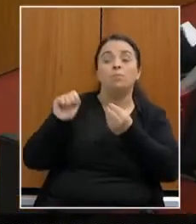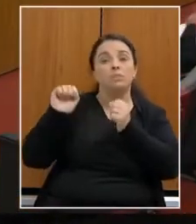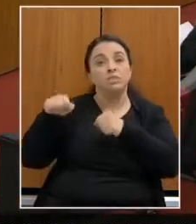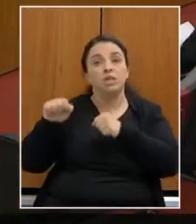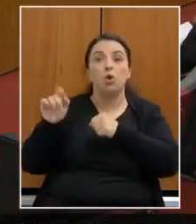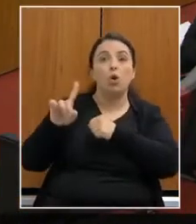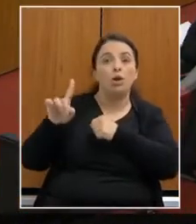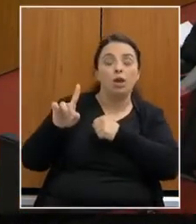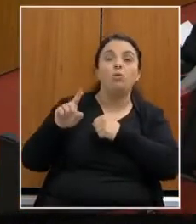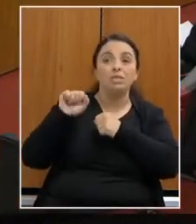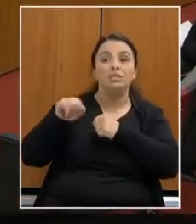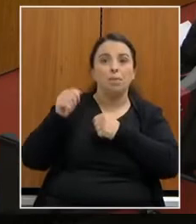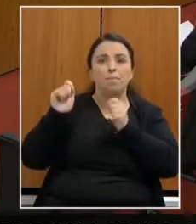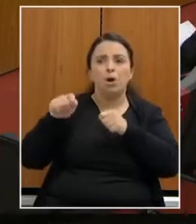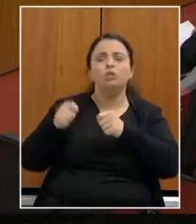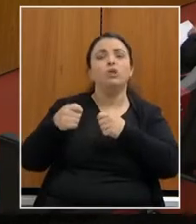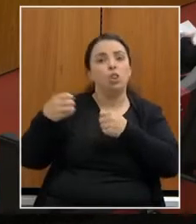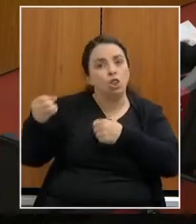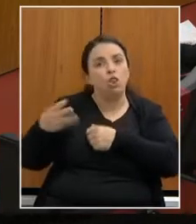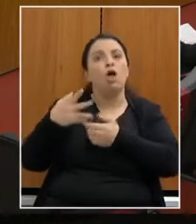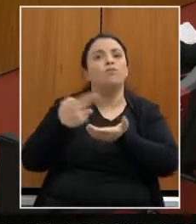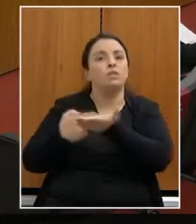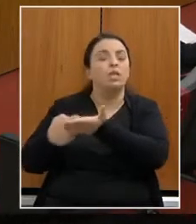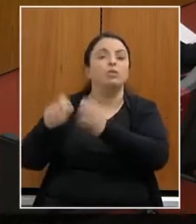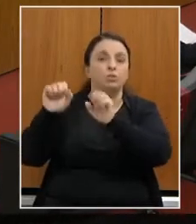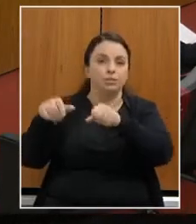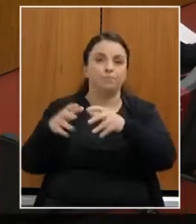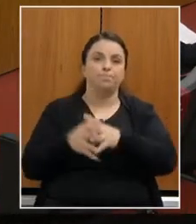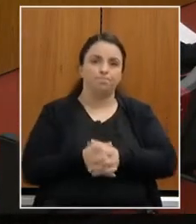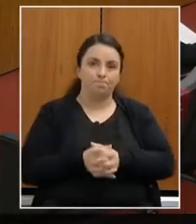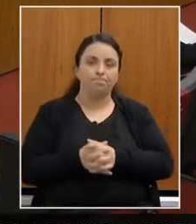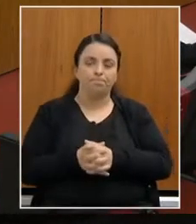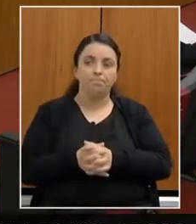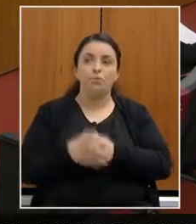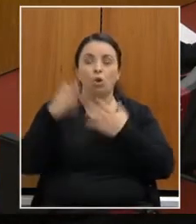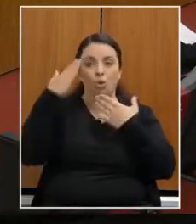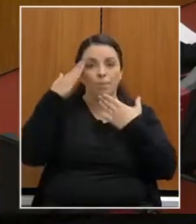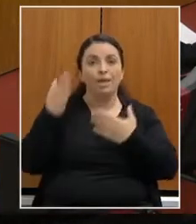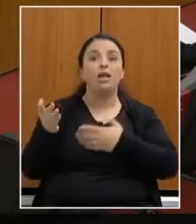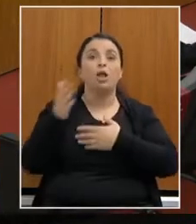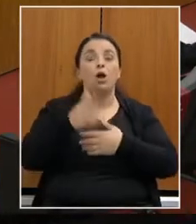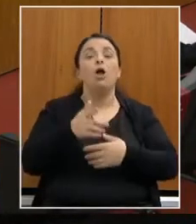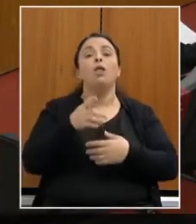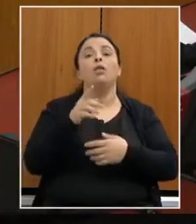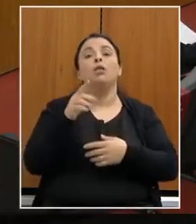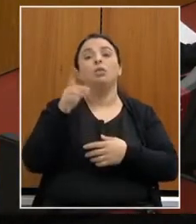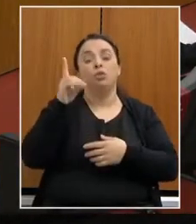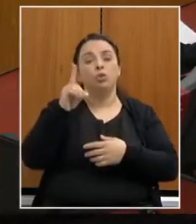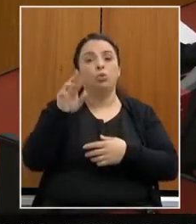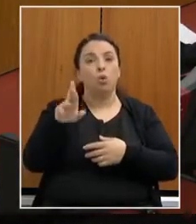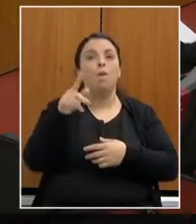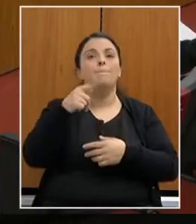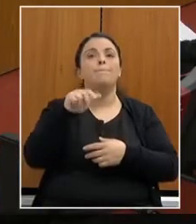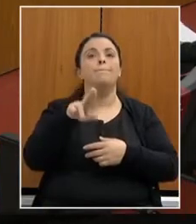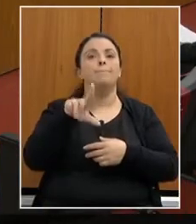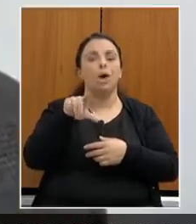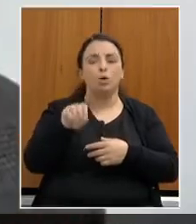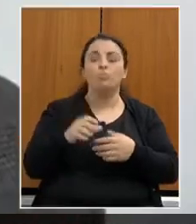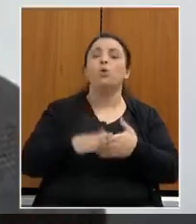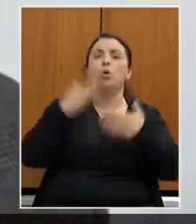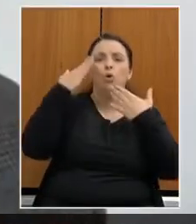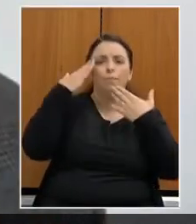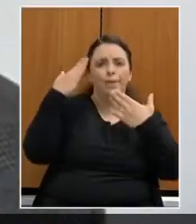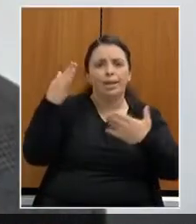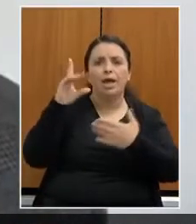obrigado secretário eu volto a palavra ao deputado doutor Paulo muito obrigado secretário doutor Fábio